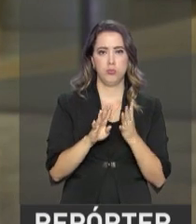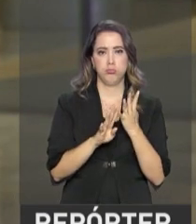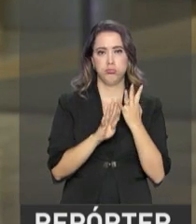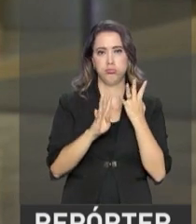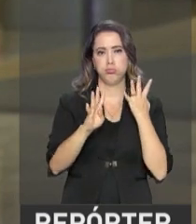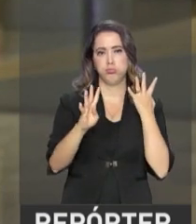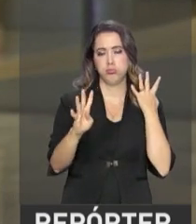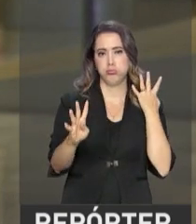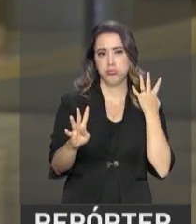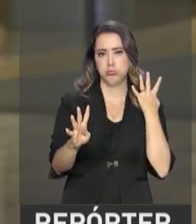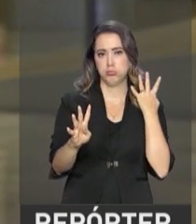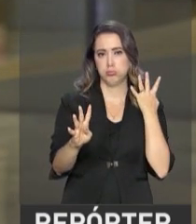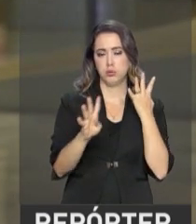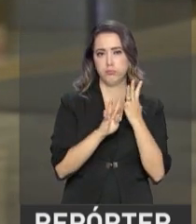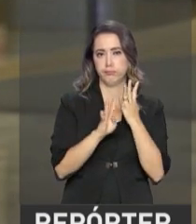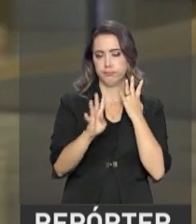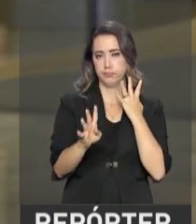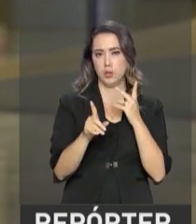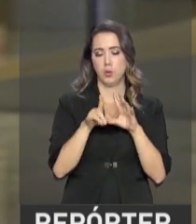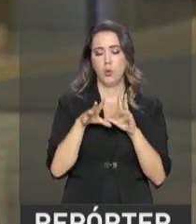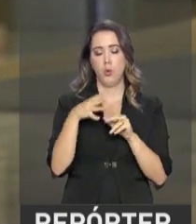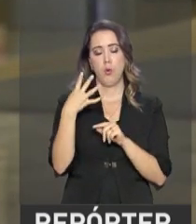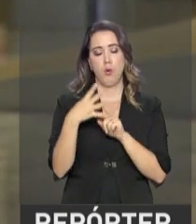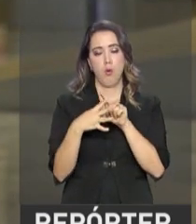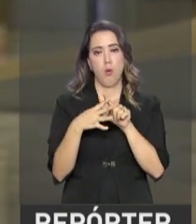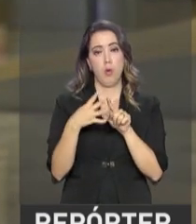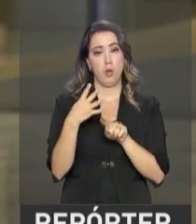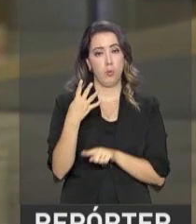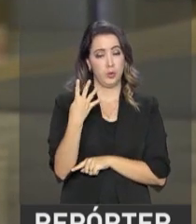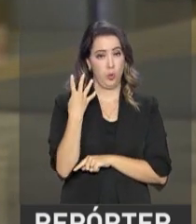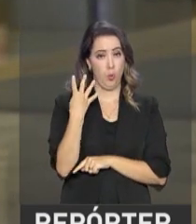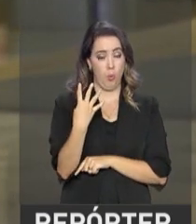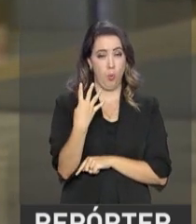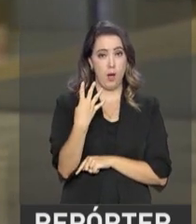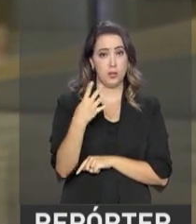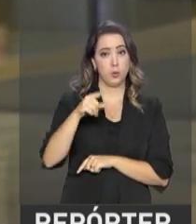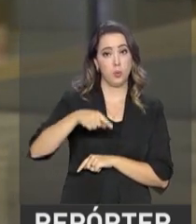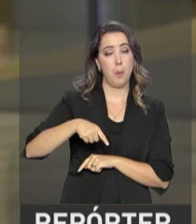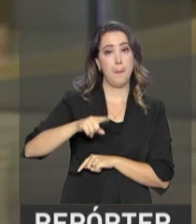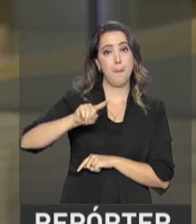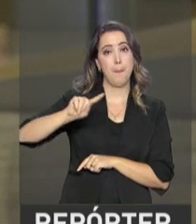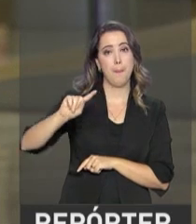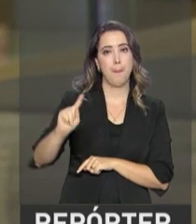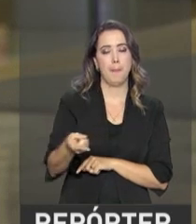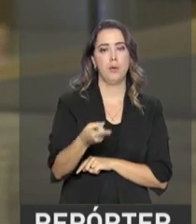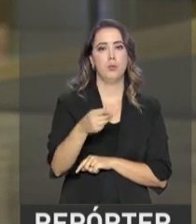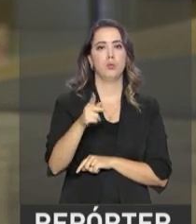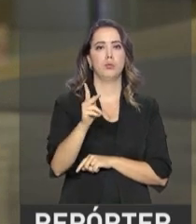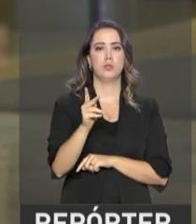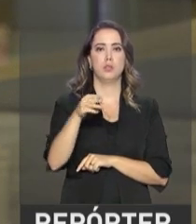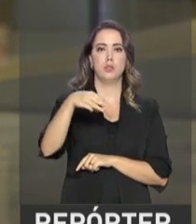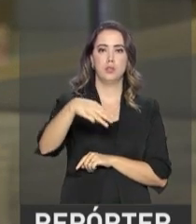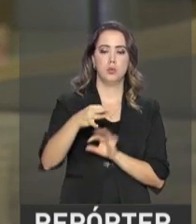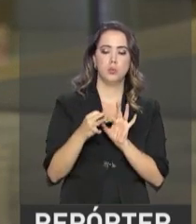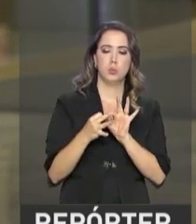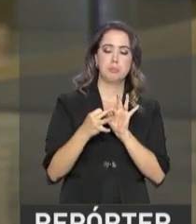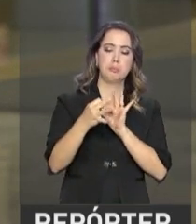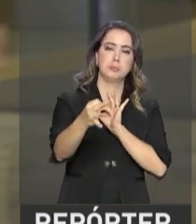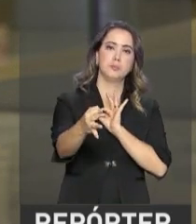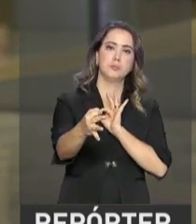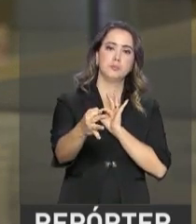no sistema interligado nacional 4 mil quilômetros de linhas de transmissão que poderiam ligar numa linha